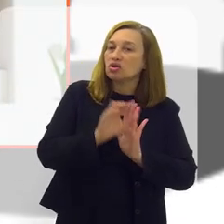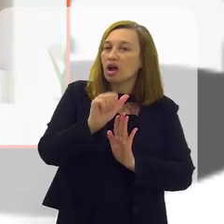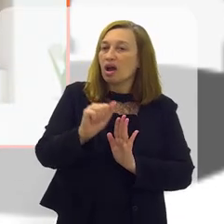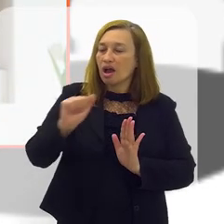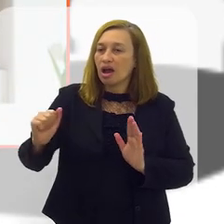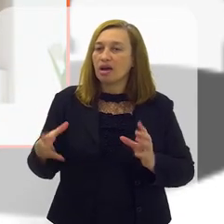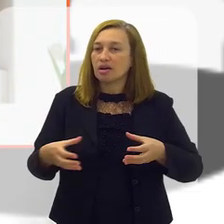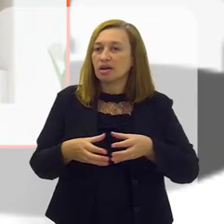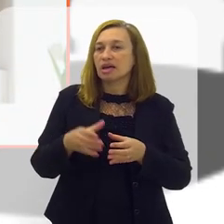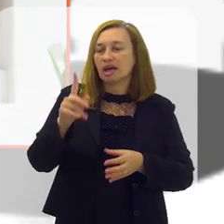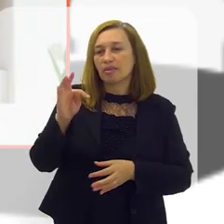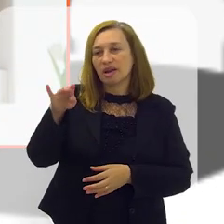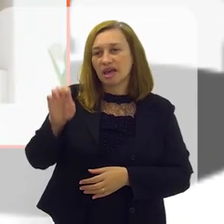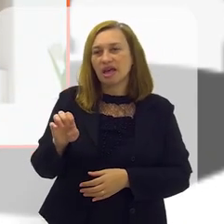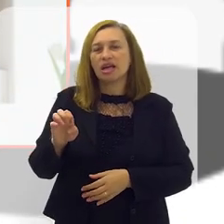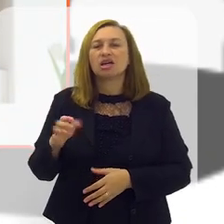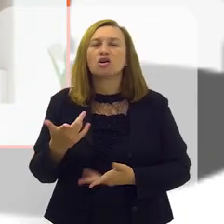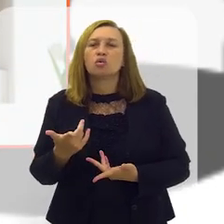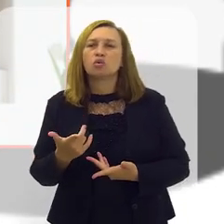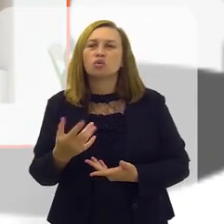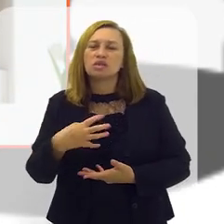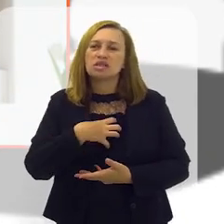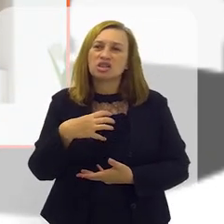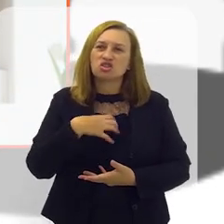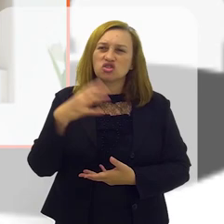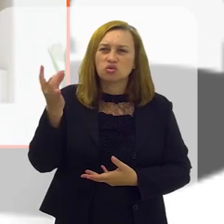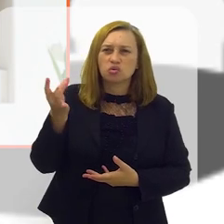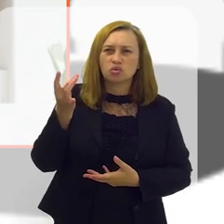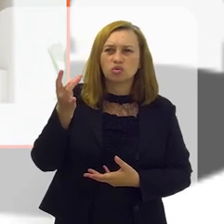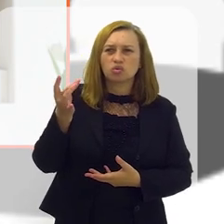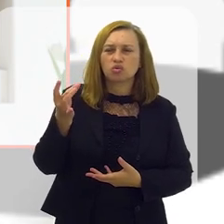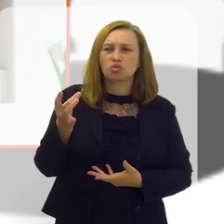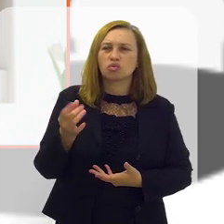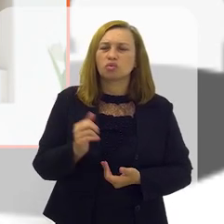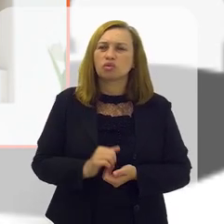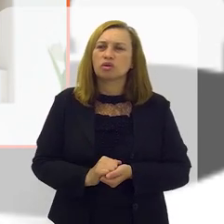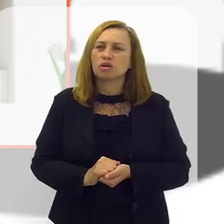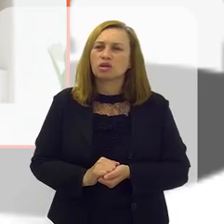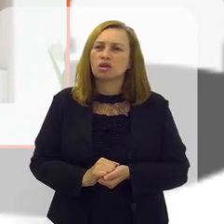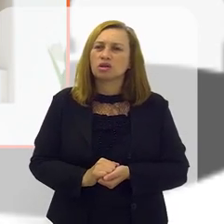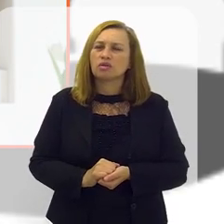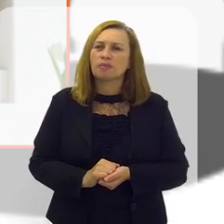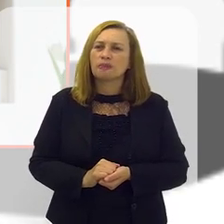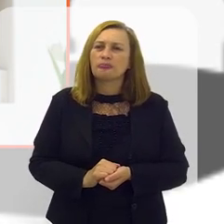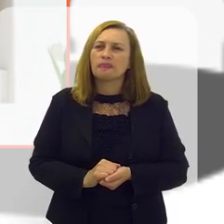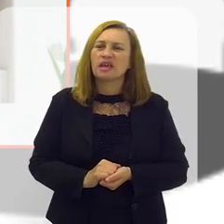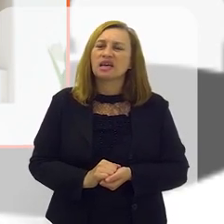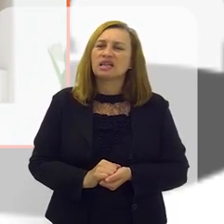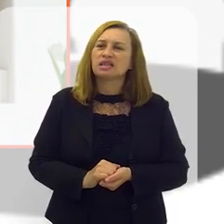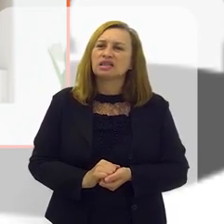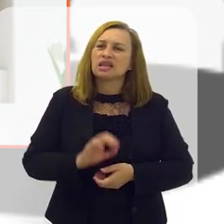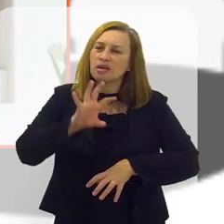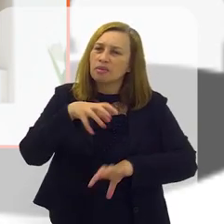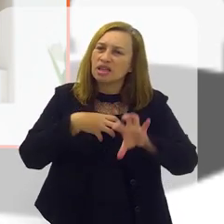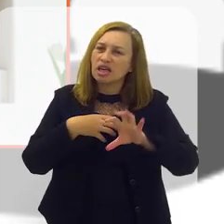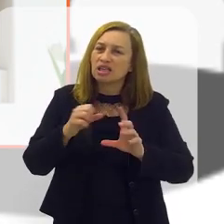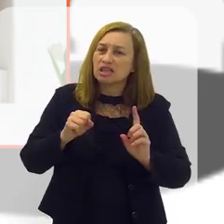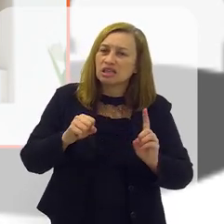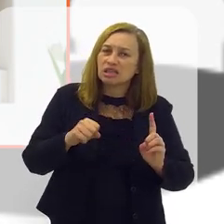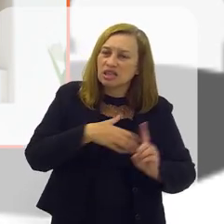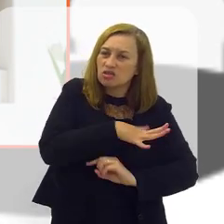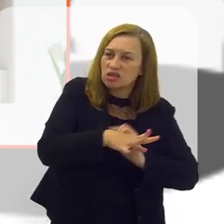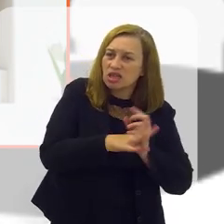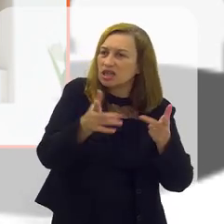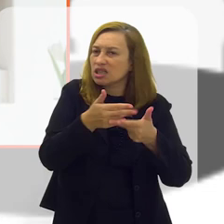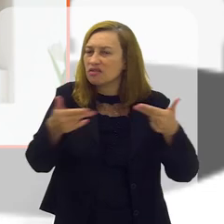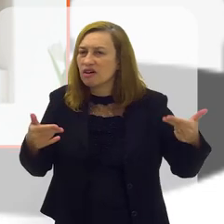percebe muito o sentido da espiritualidade. Tendo em vista que na sociedade existem